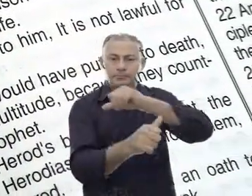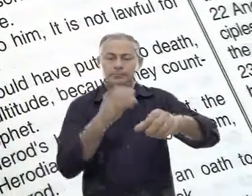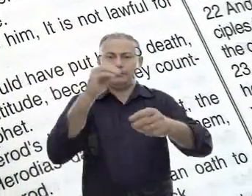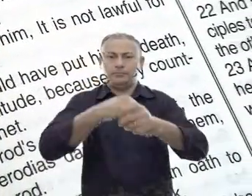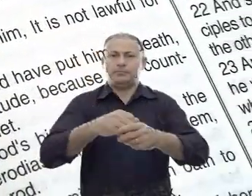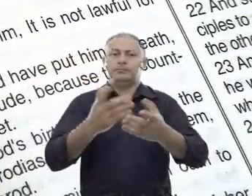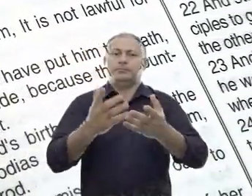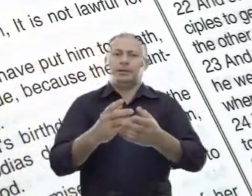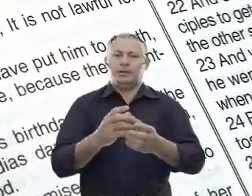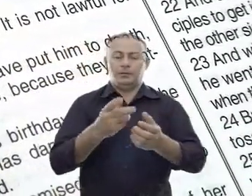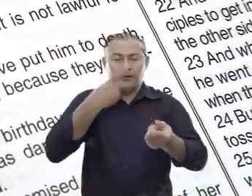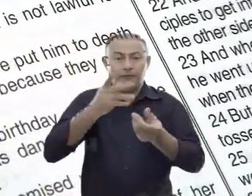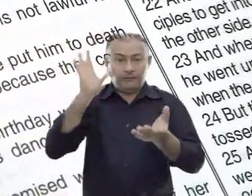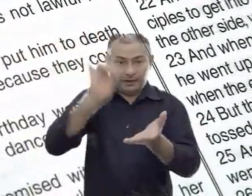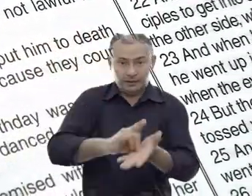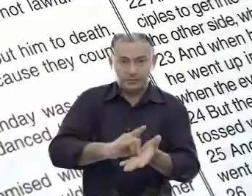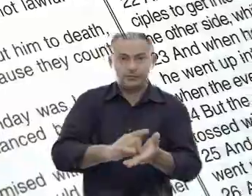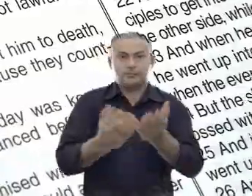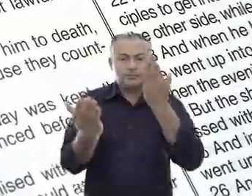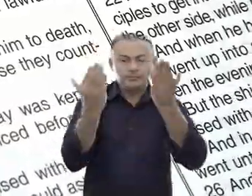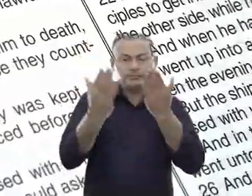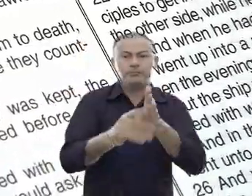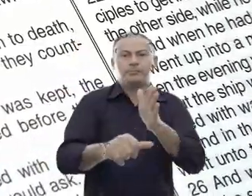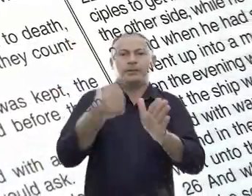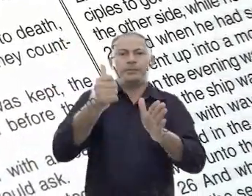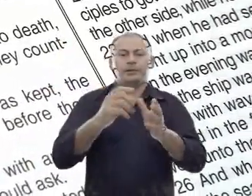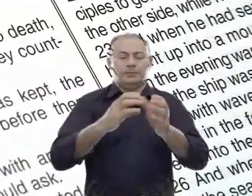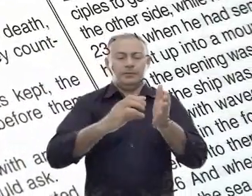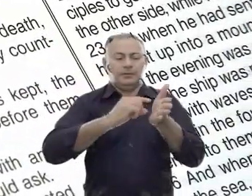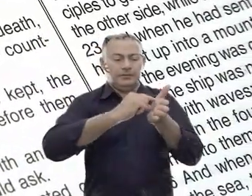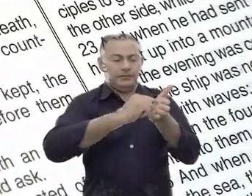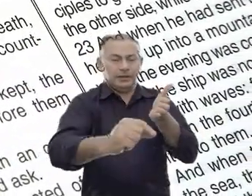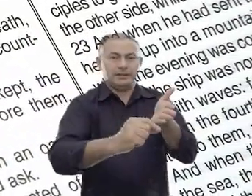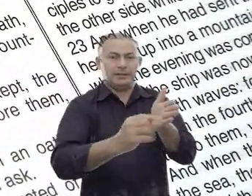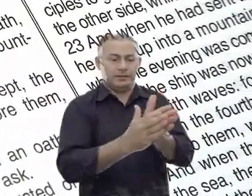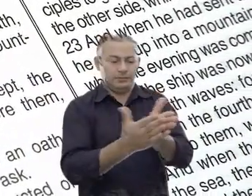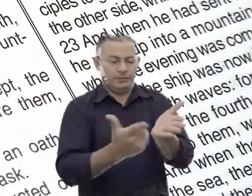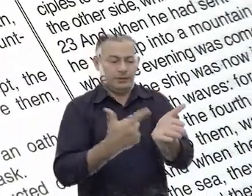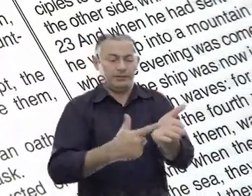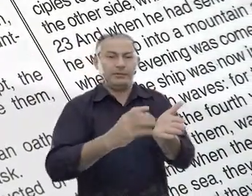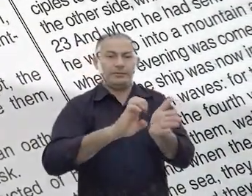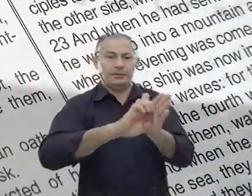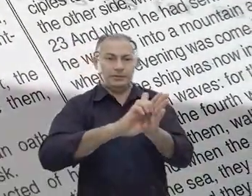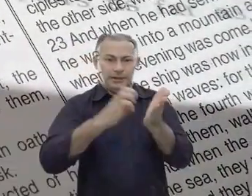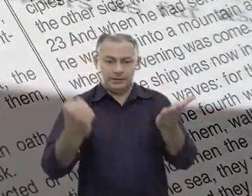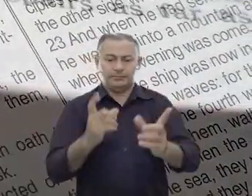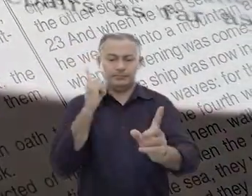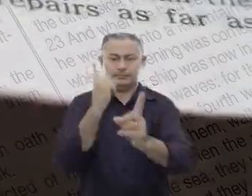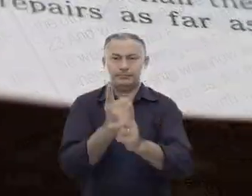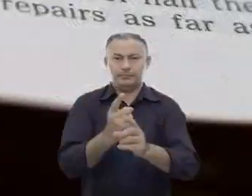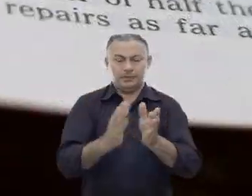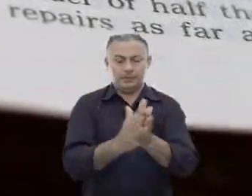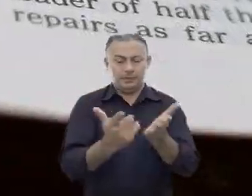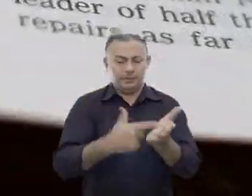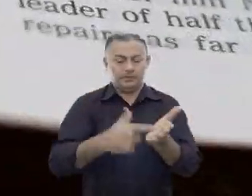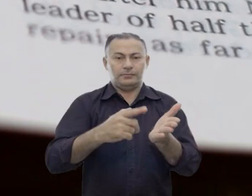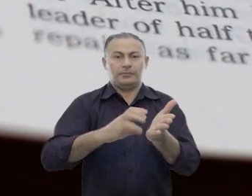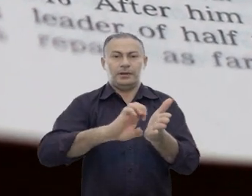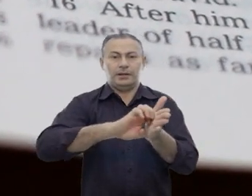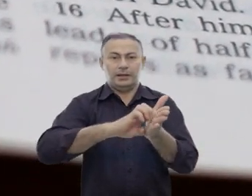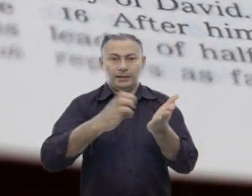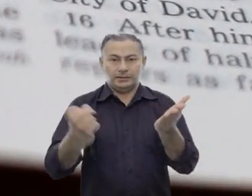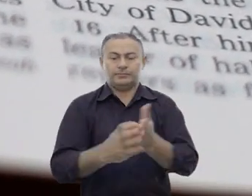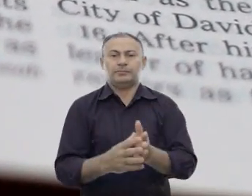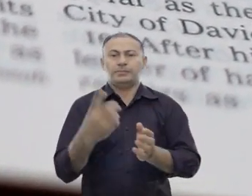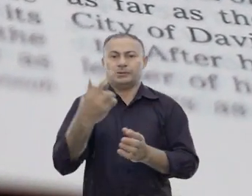tinha sido restaurado. Estou afirmando isso baseado nos primeiros versículos do livro de Esdras. Encontramos aqui no livro